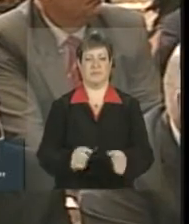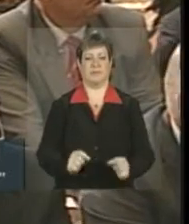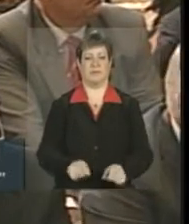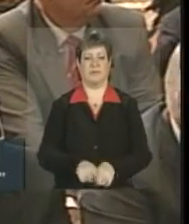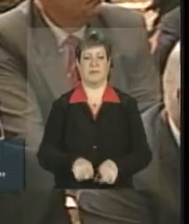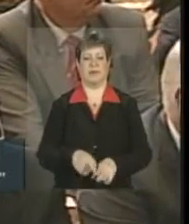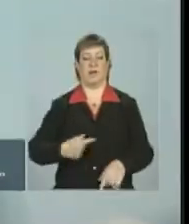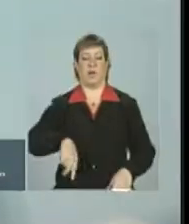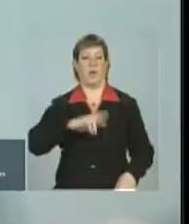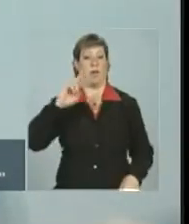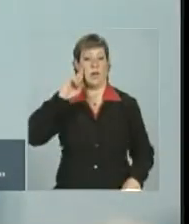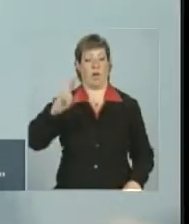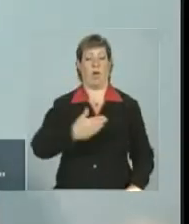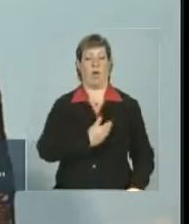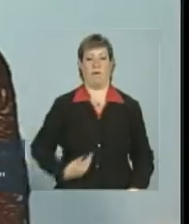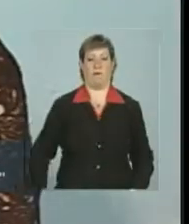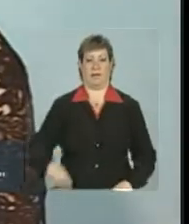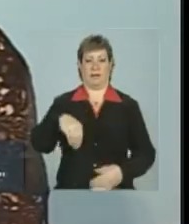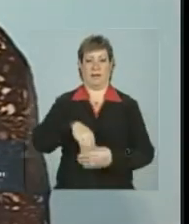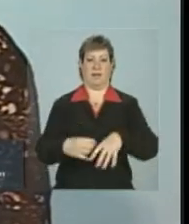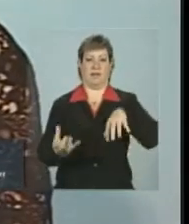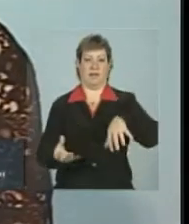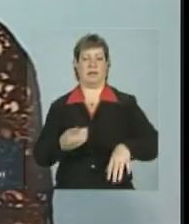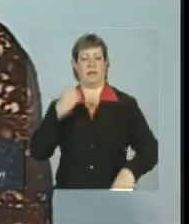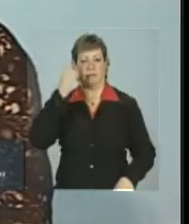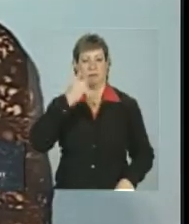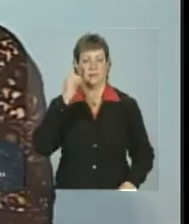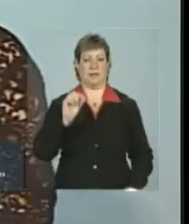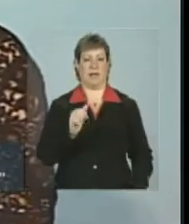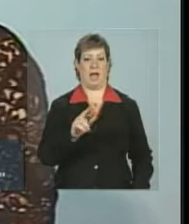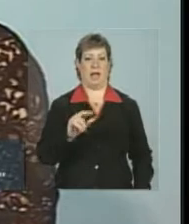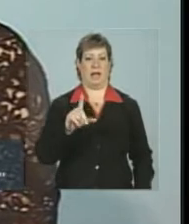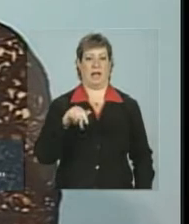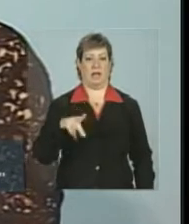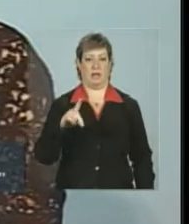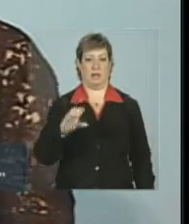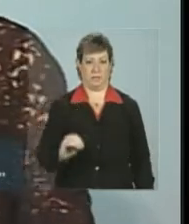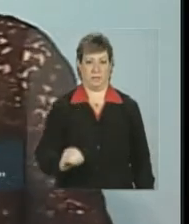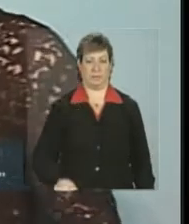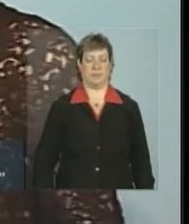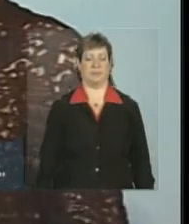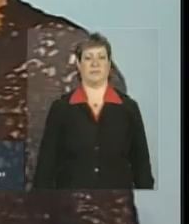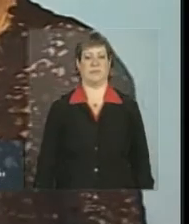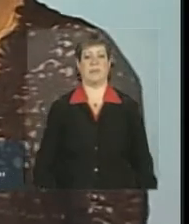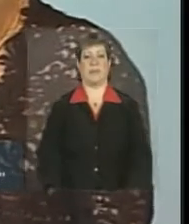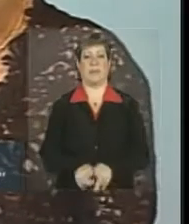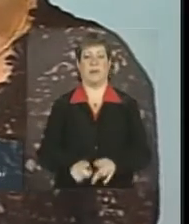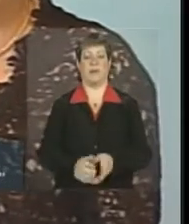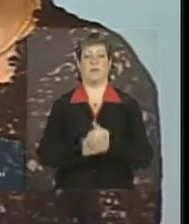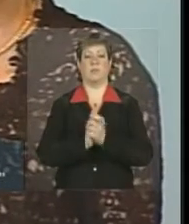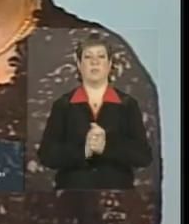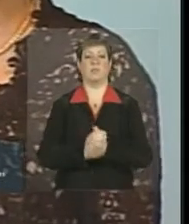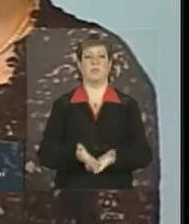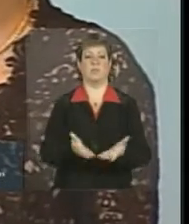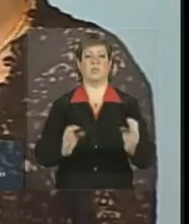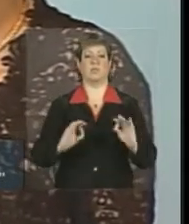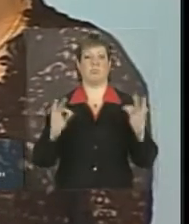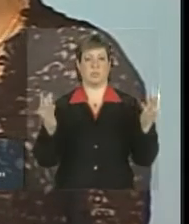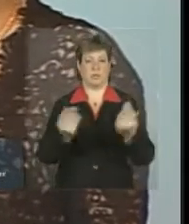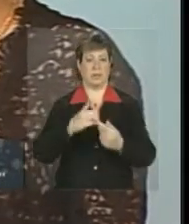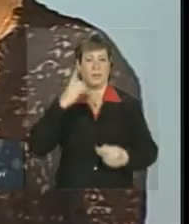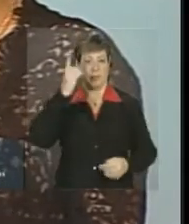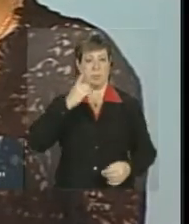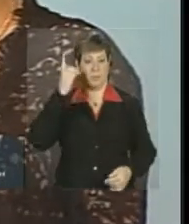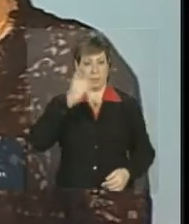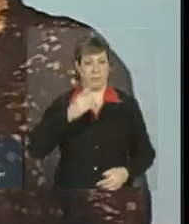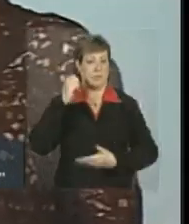nosso líder do governo na Câmara, Arlindo Chinaglia. Cumprimento todos os deputados